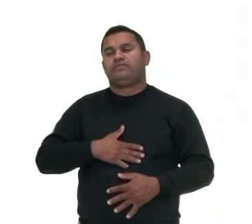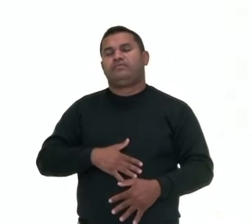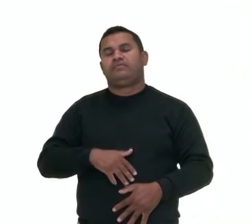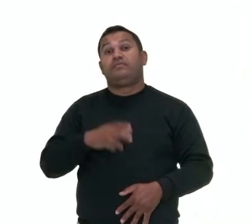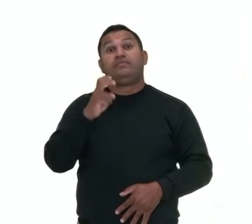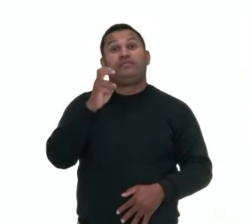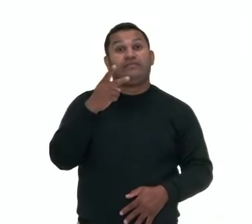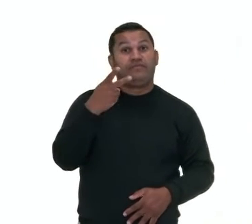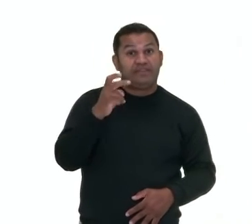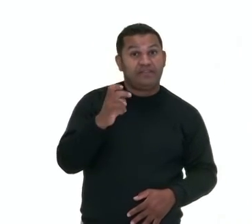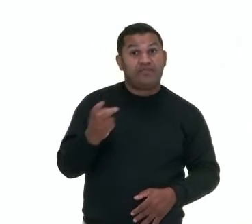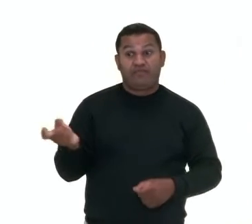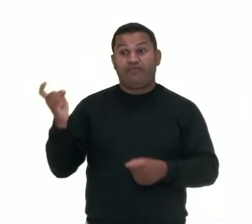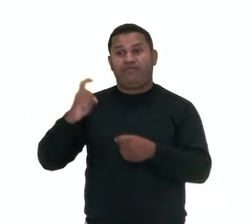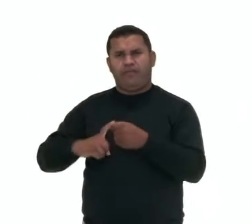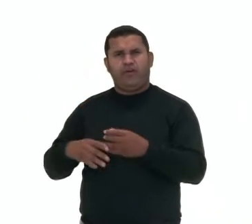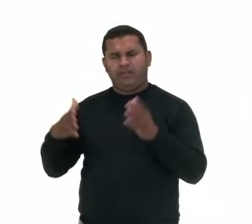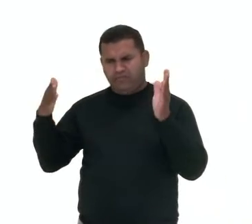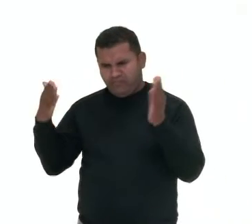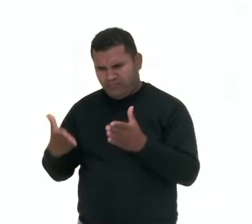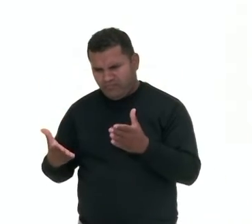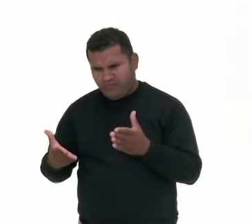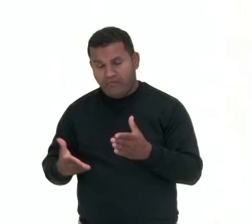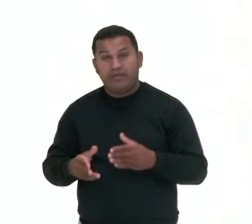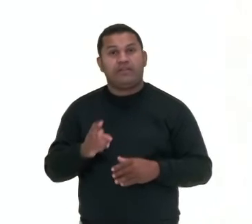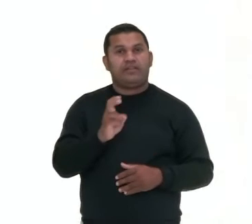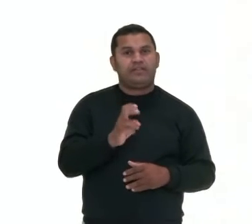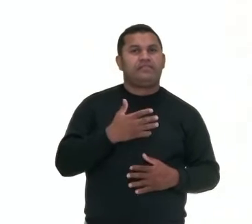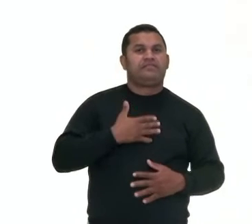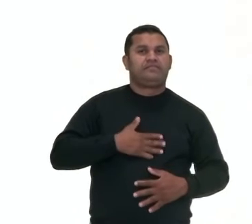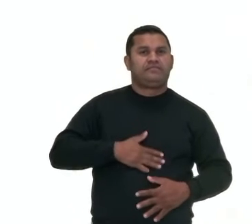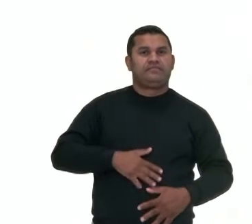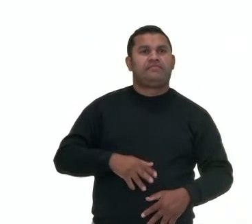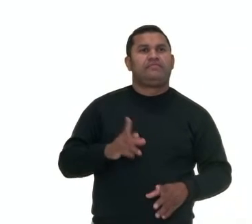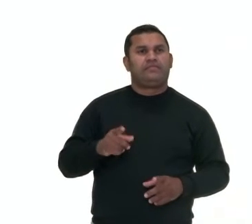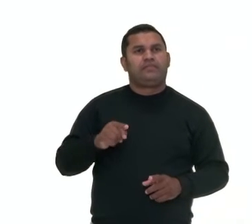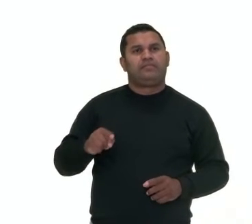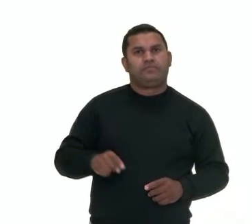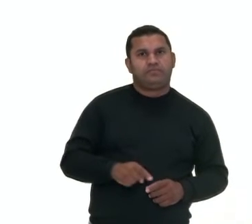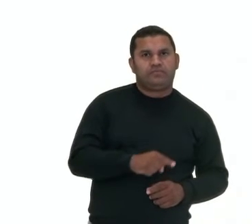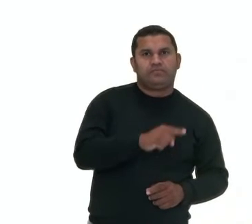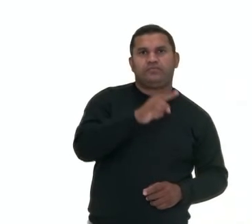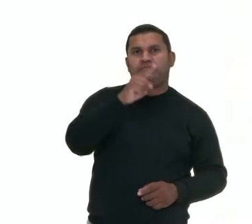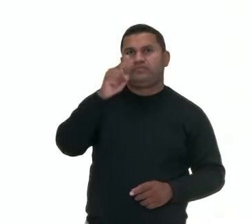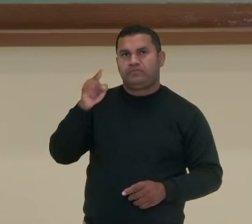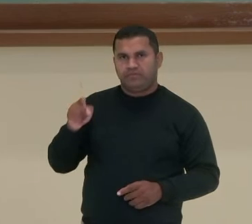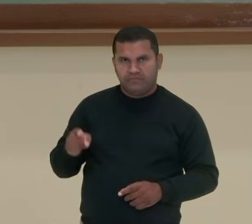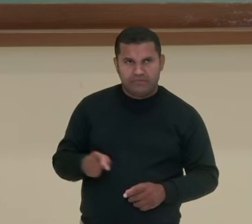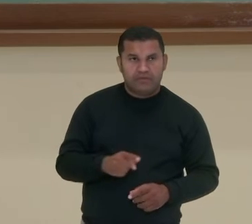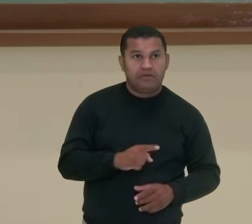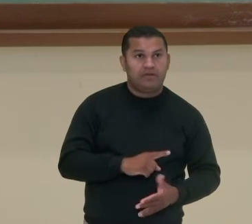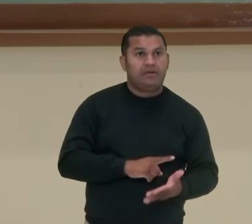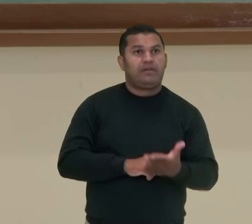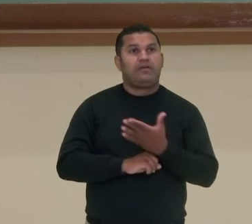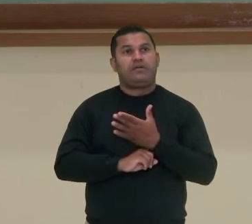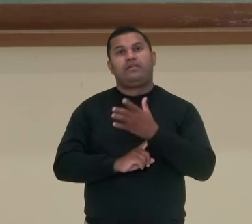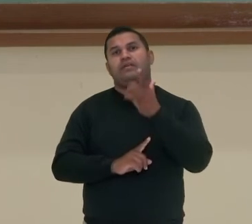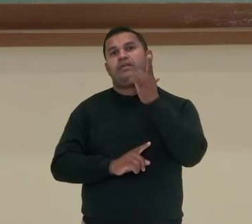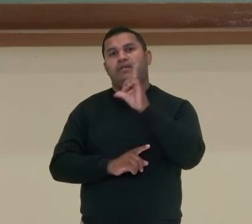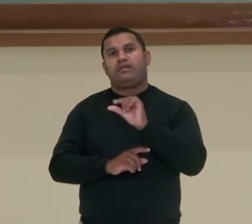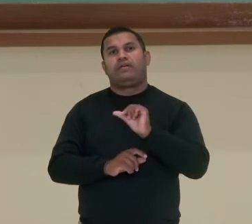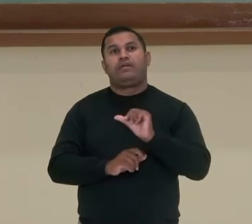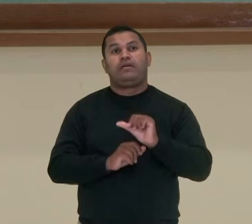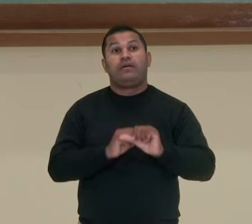25 minutos, depois 5 minutos de descanso, sempre fazendo essa mudança, intercalando entre os